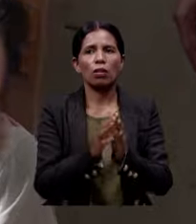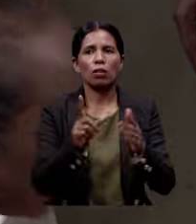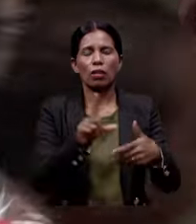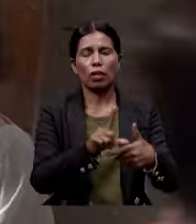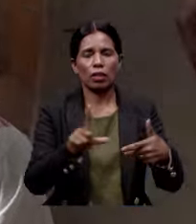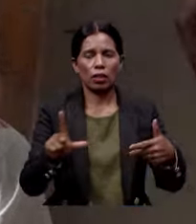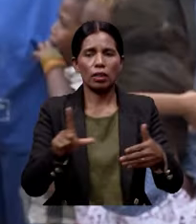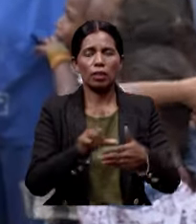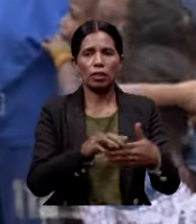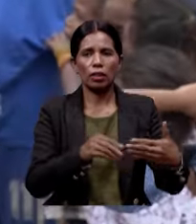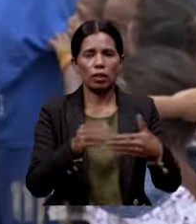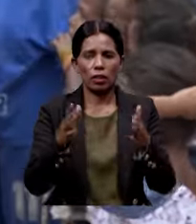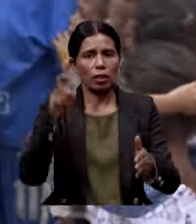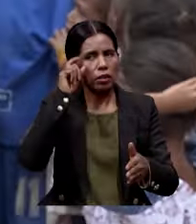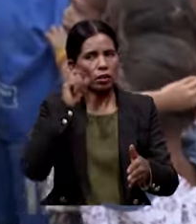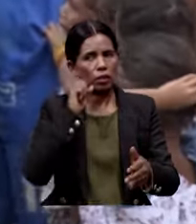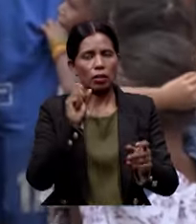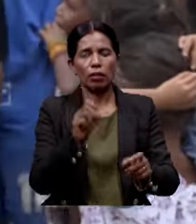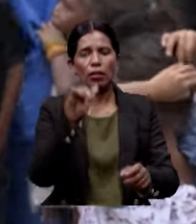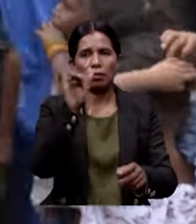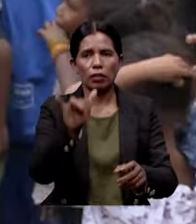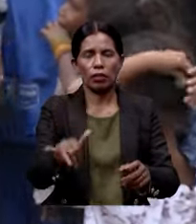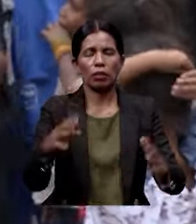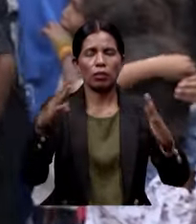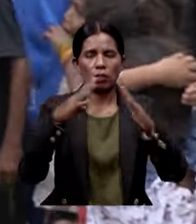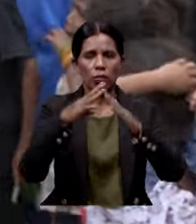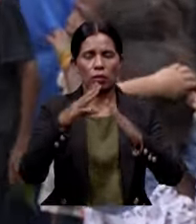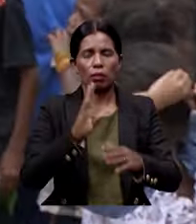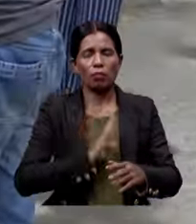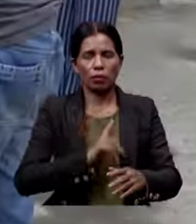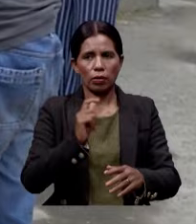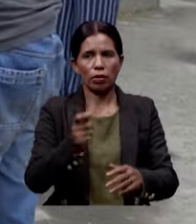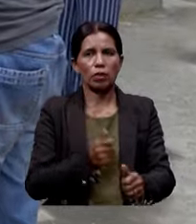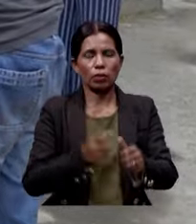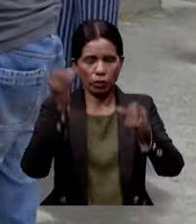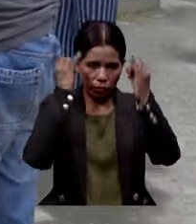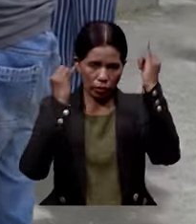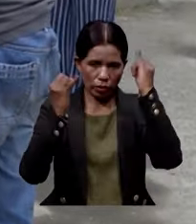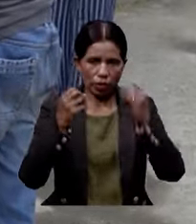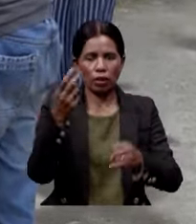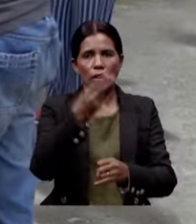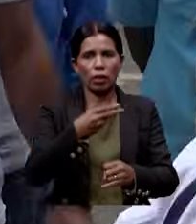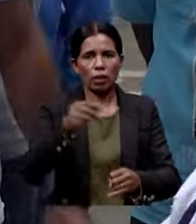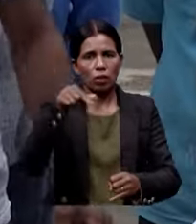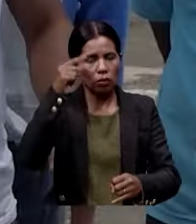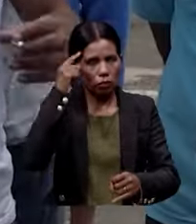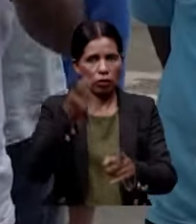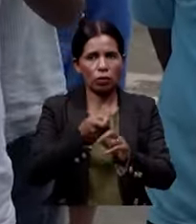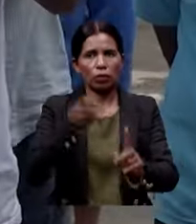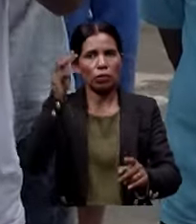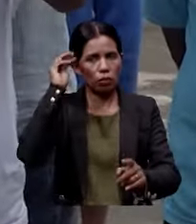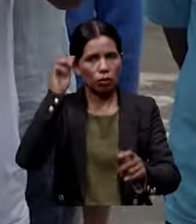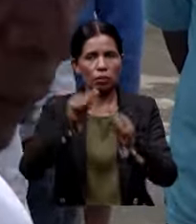nacional Kairala Xanana Guzmão, Haruka Bahela e Jacobi House Bairupité, tuir informação e a quinta, né, governo Lihusi, Ministério